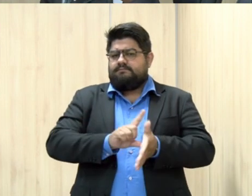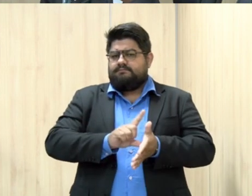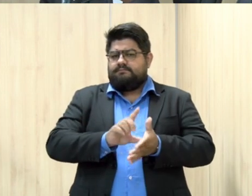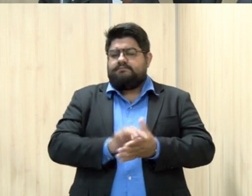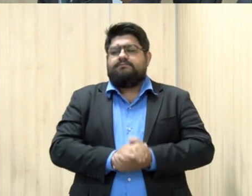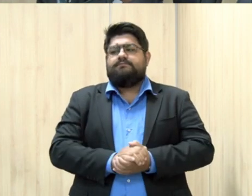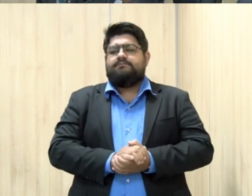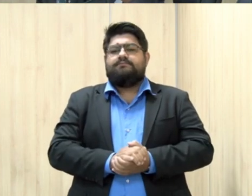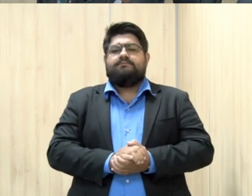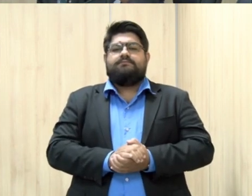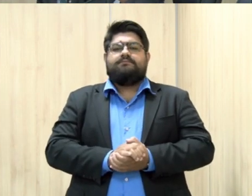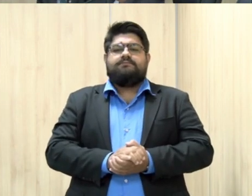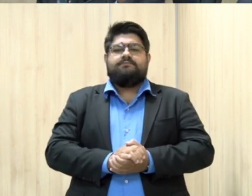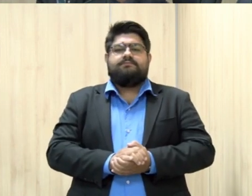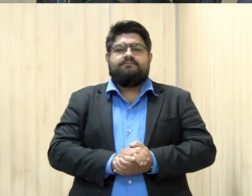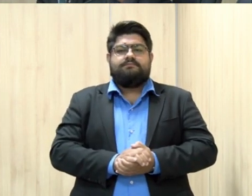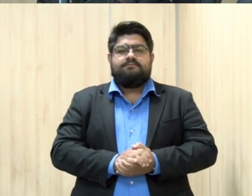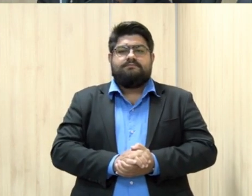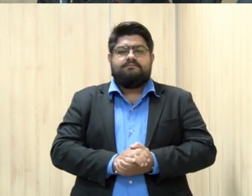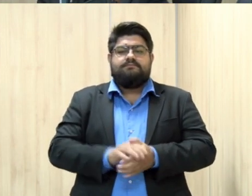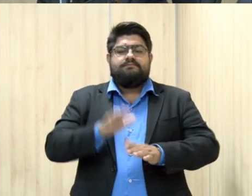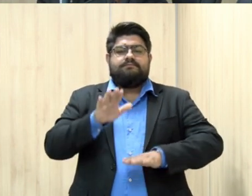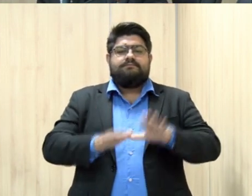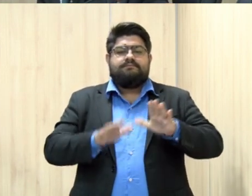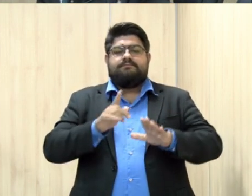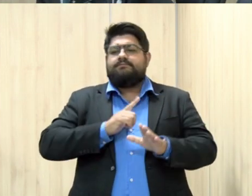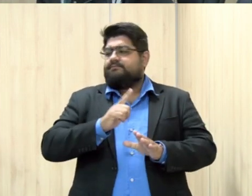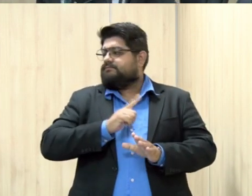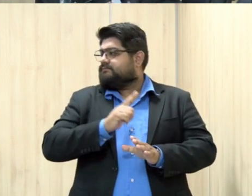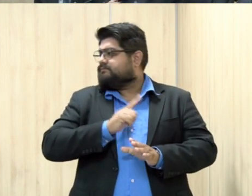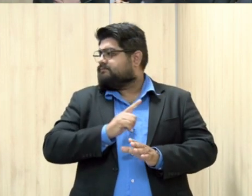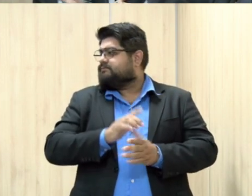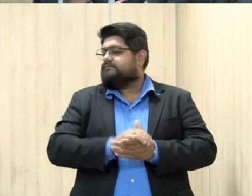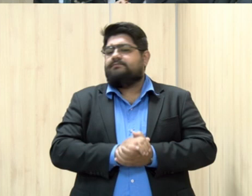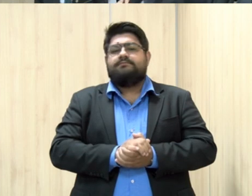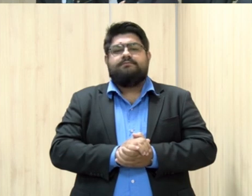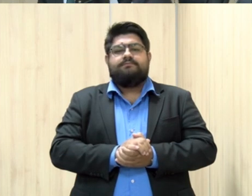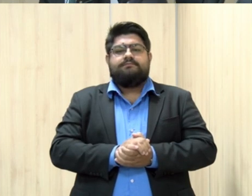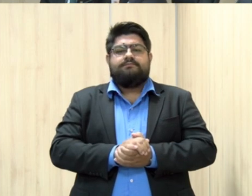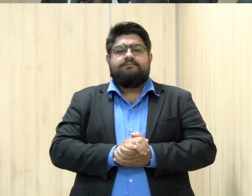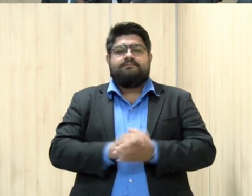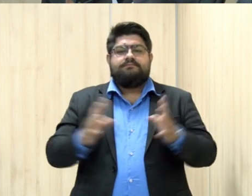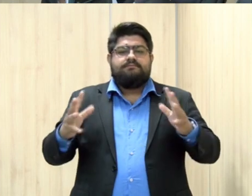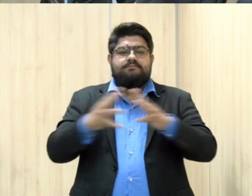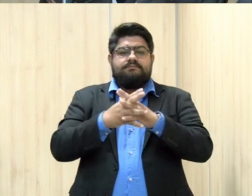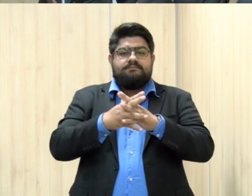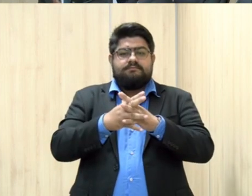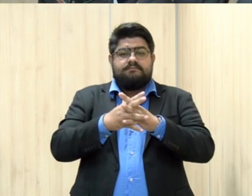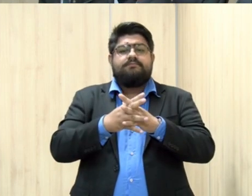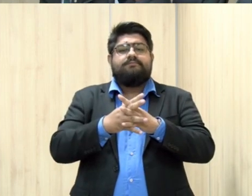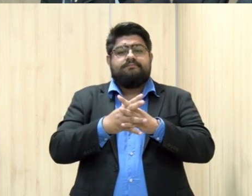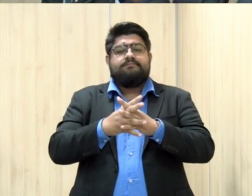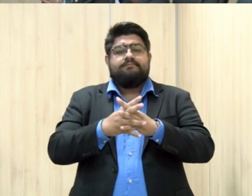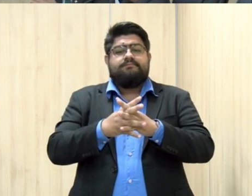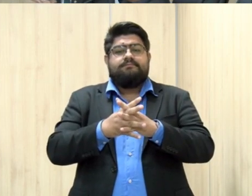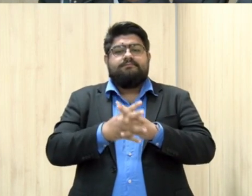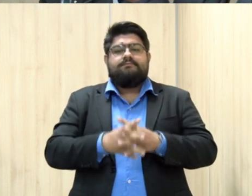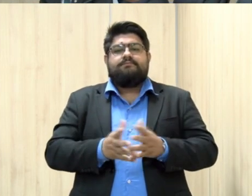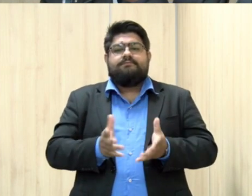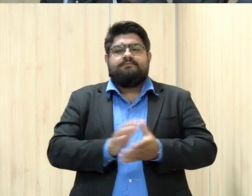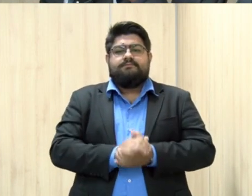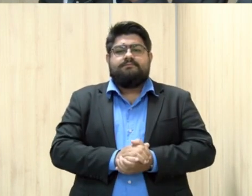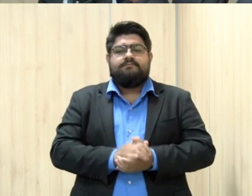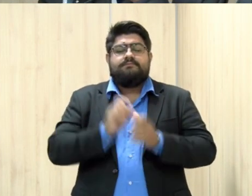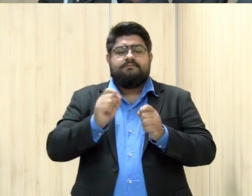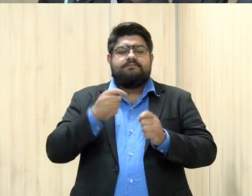autor da matéria tem até certo também entendimento com relação é gasto que vai ser o que